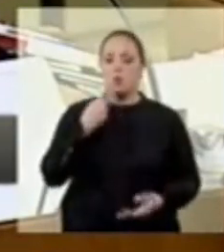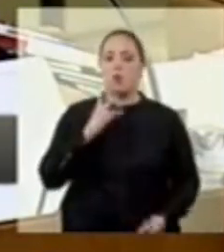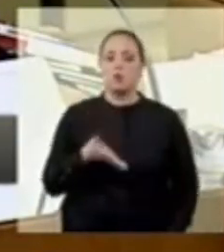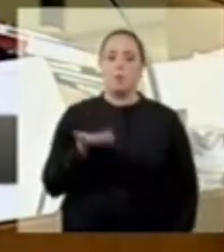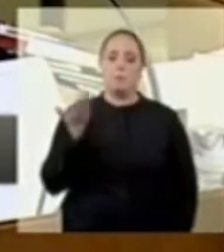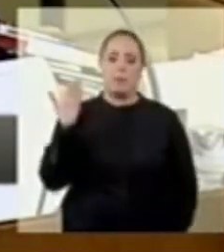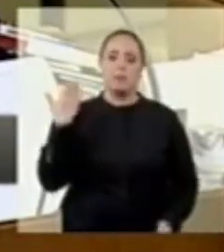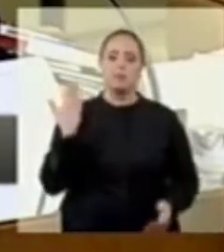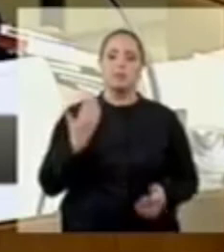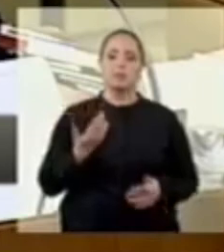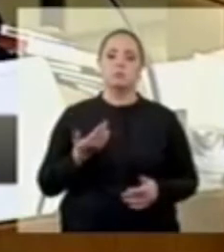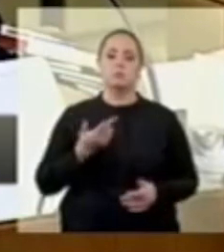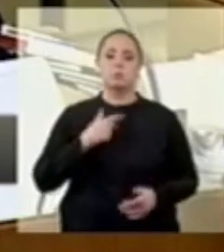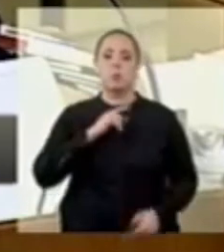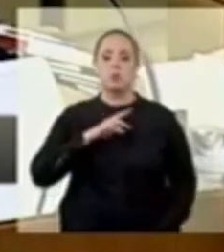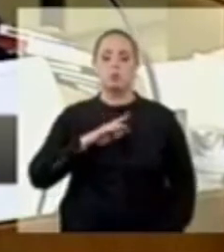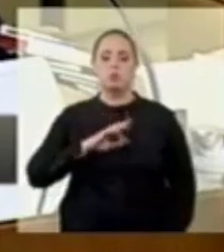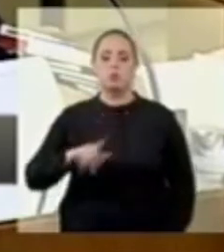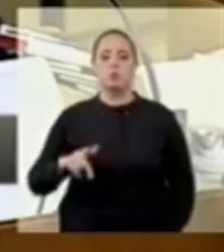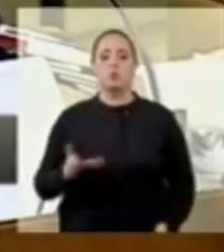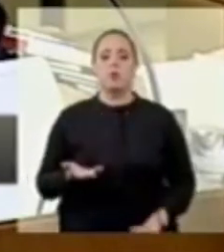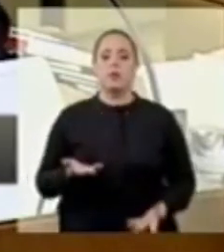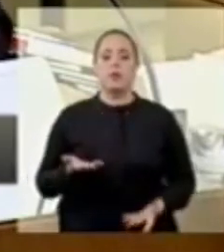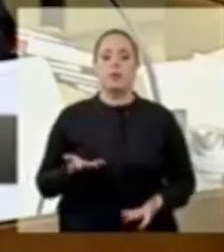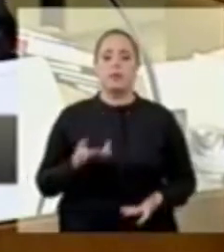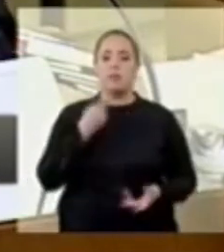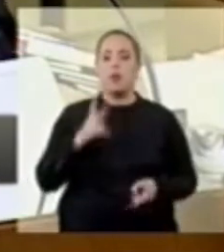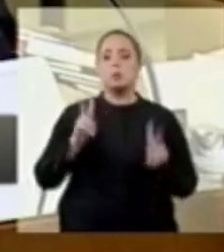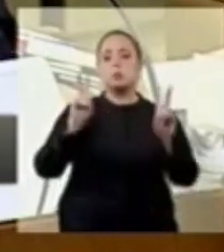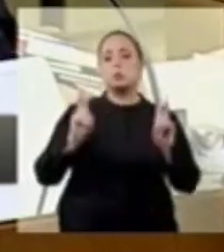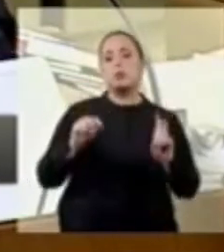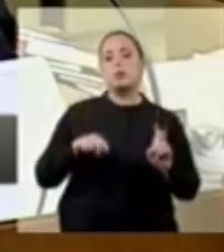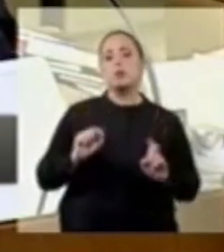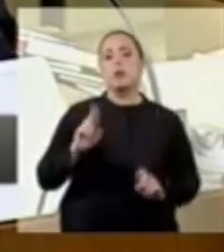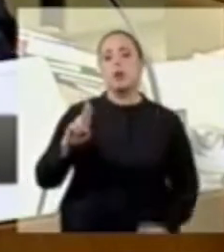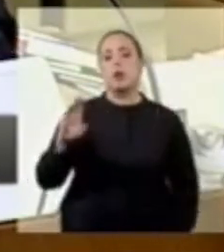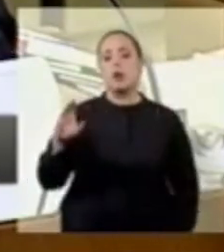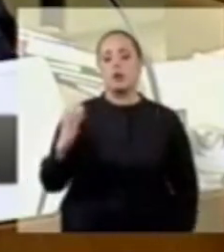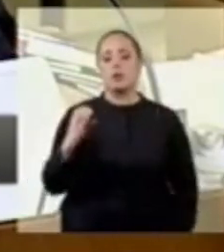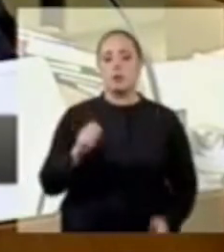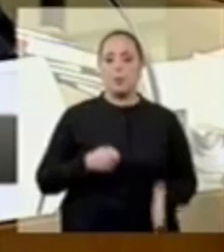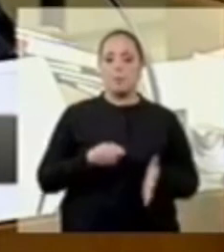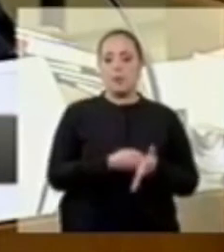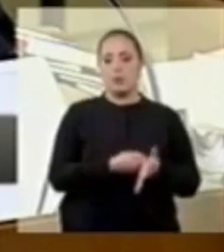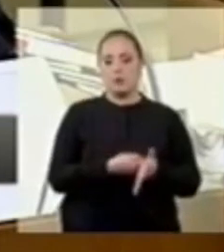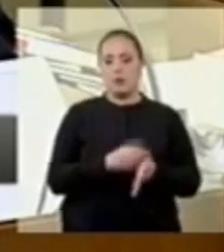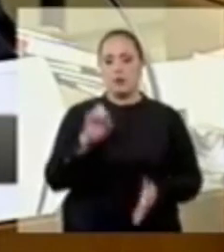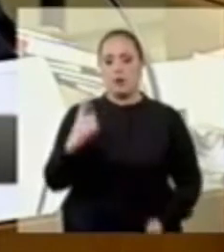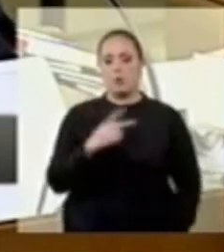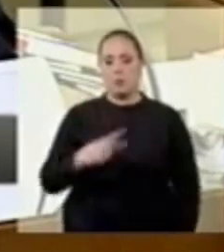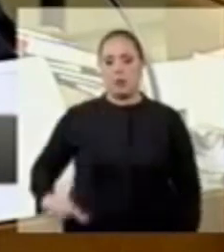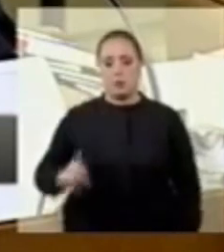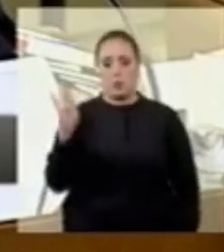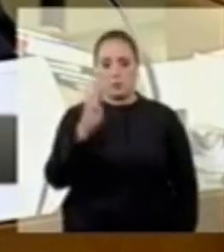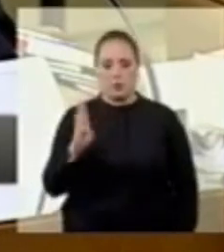que não me é indiferente o fato de se tratar aqui de um habeas corpus impetrado por um ex presidente da